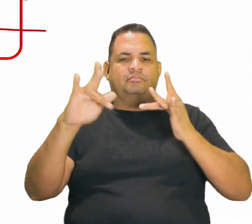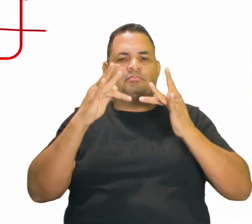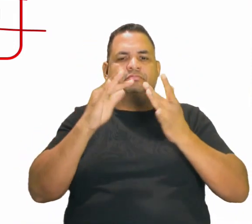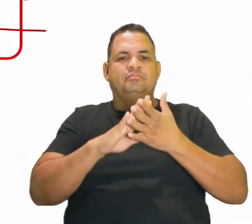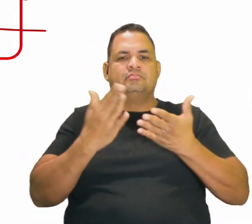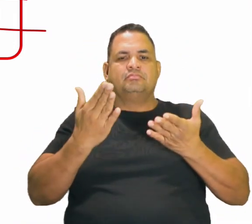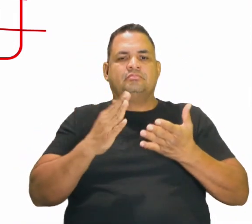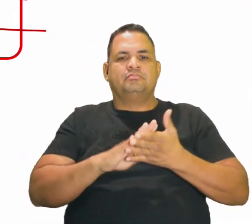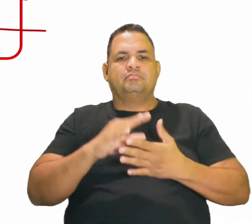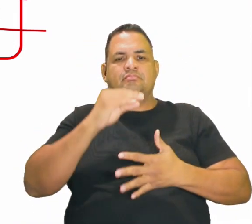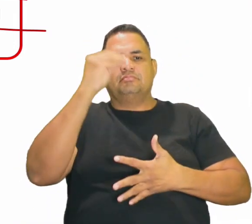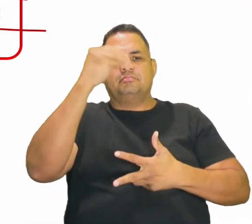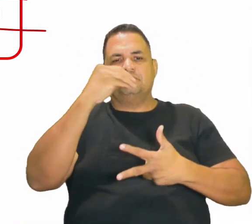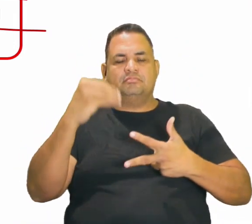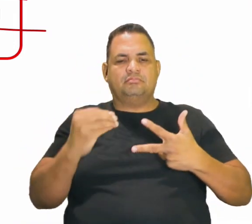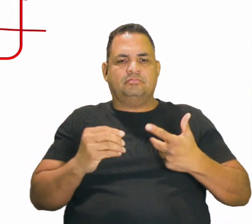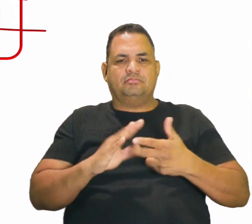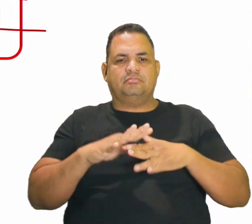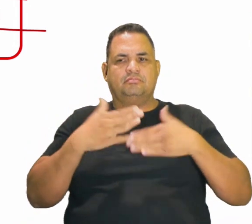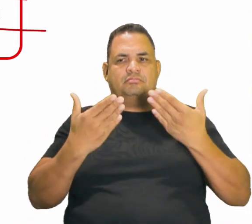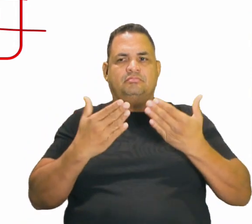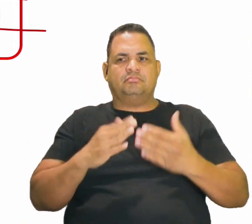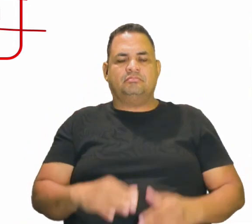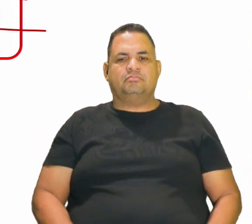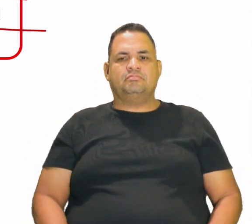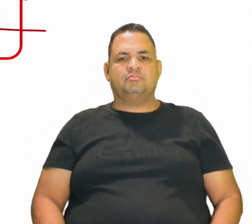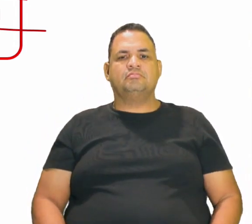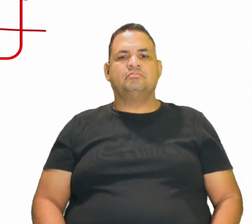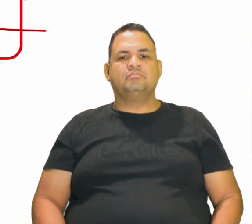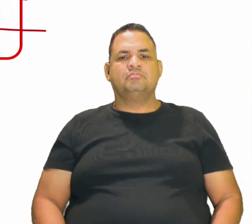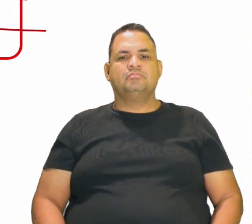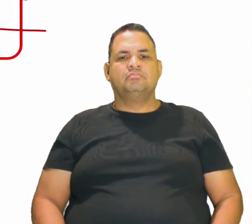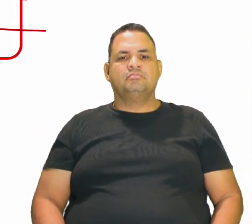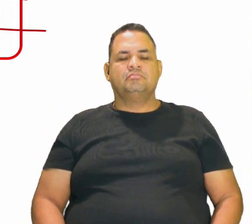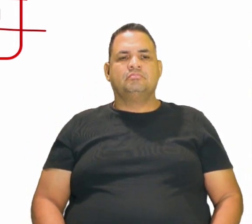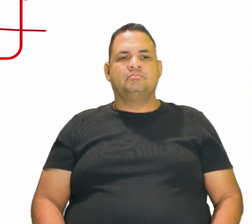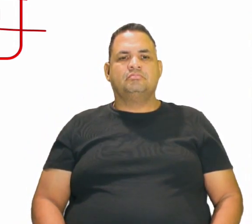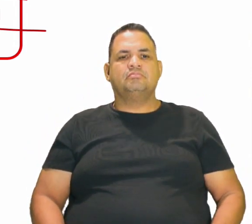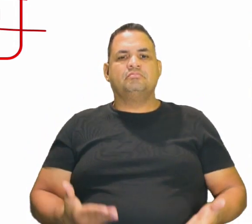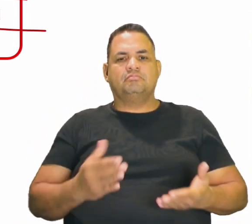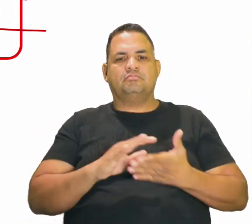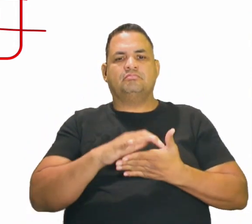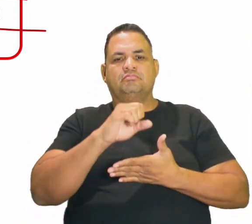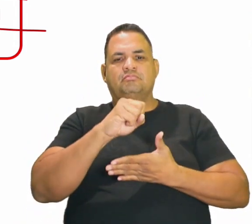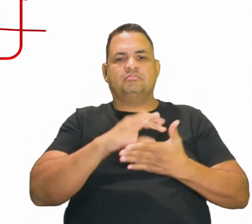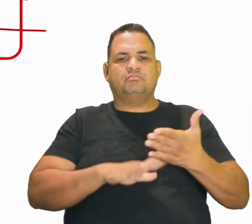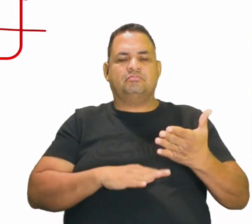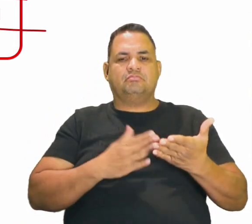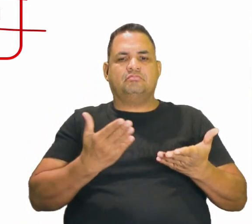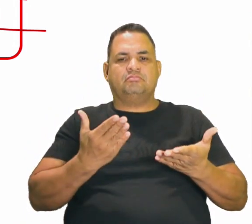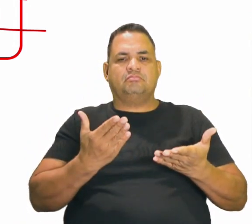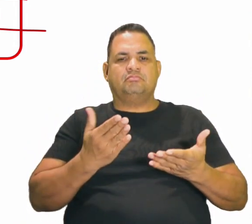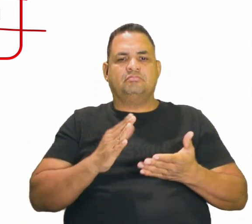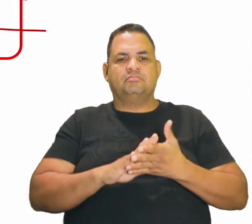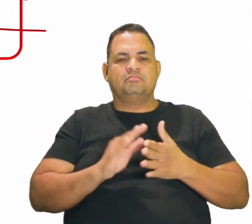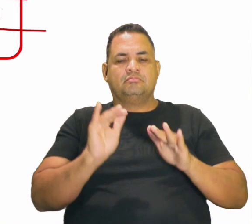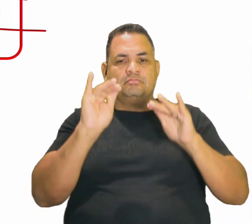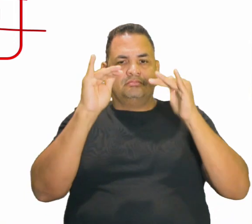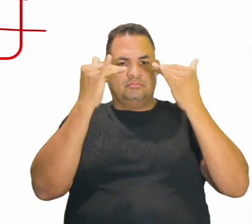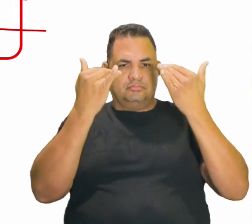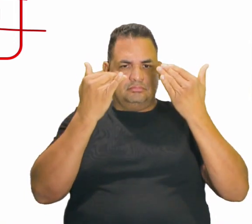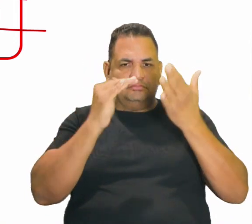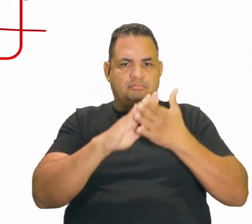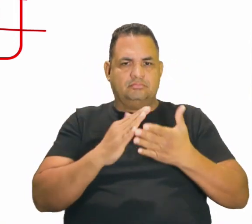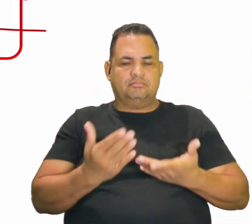uma questão do Enem abordou sobre dança folclórica então imagine uma questão sobre o balé então vocês ficam